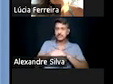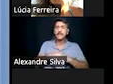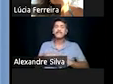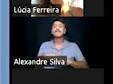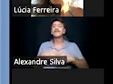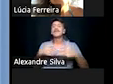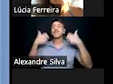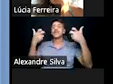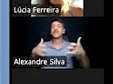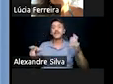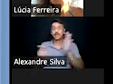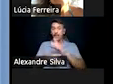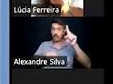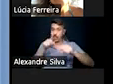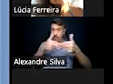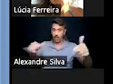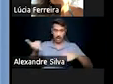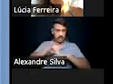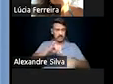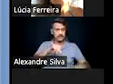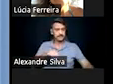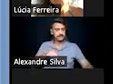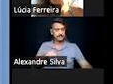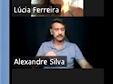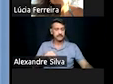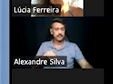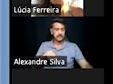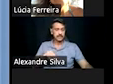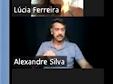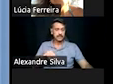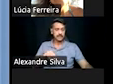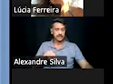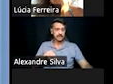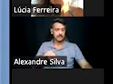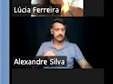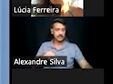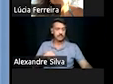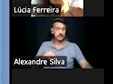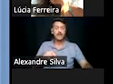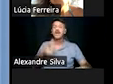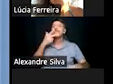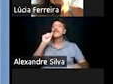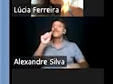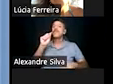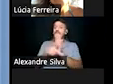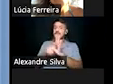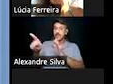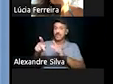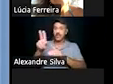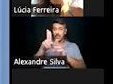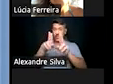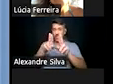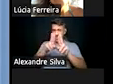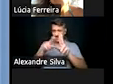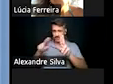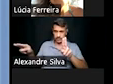essa é a coleção do Departamento de Geologia, a coleção de macrofósseis da UFRJ. Nós temos tido um enorme cuidado